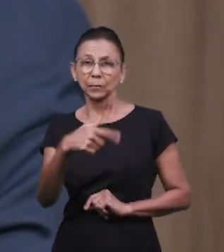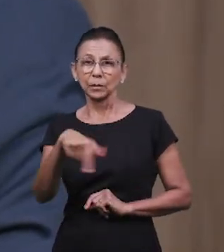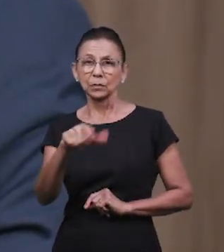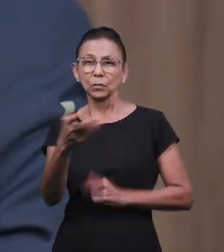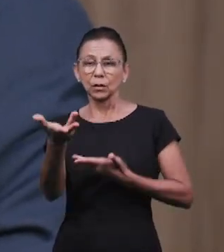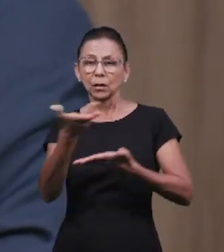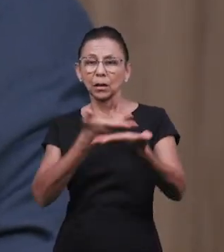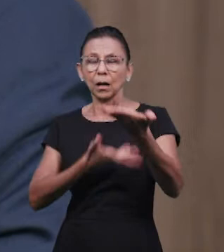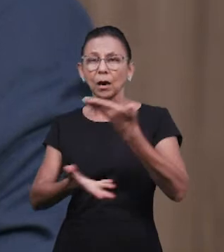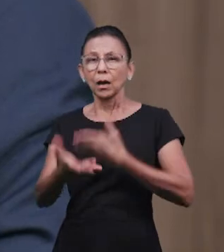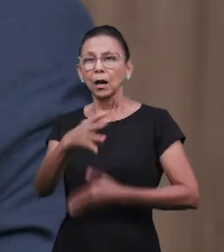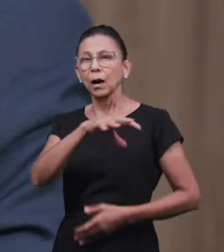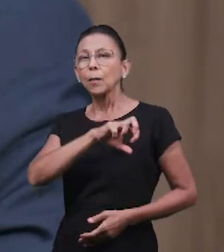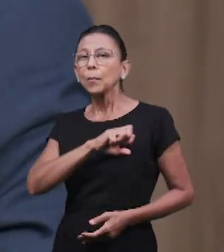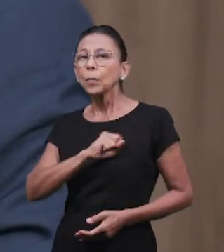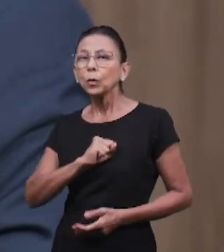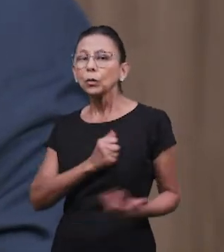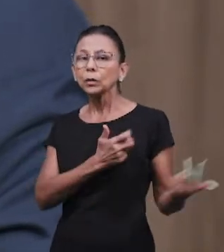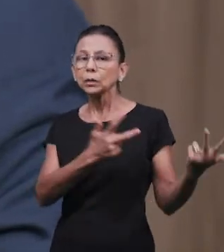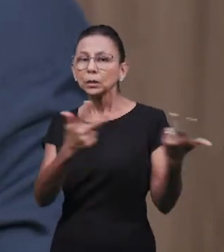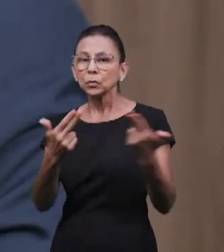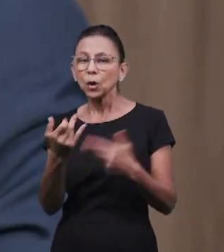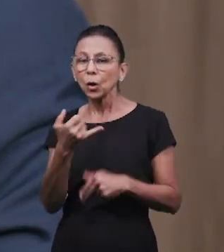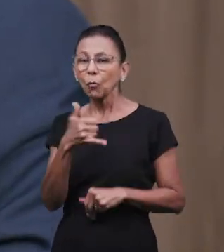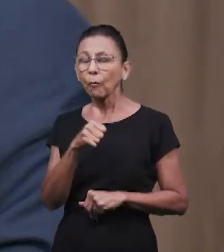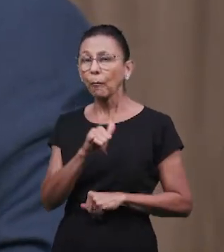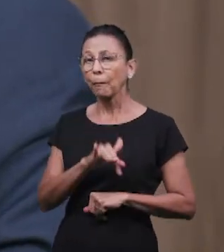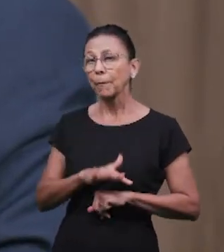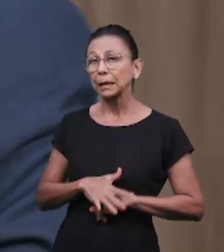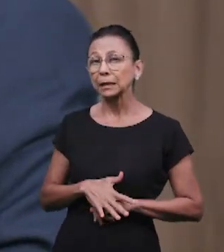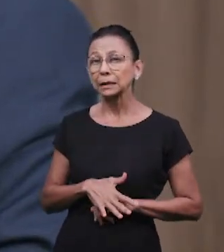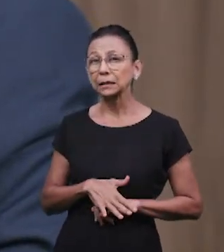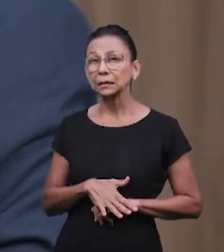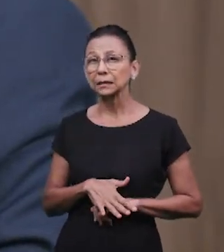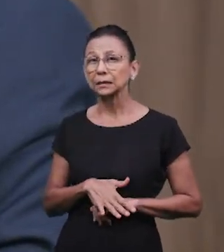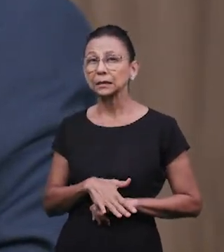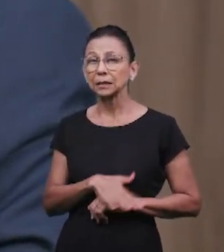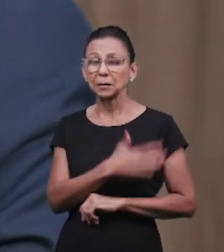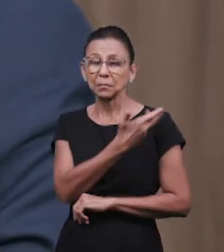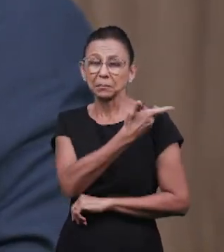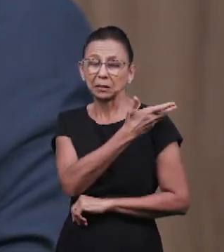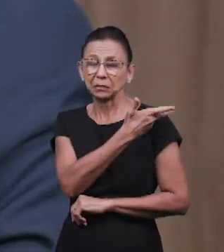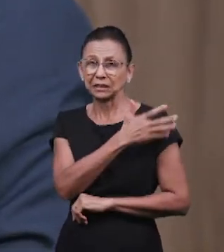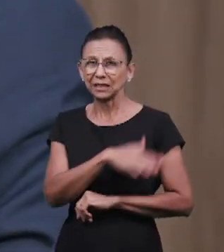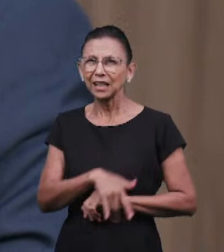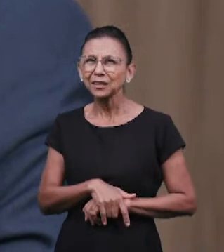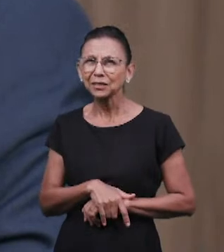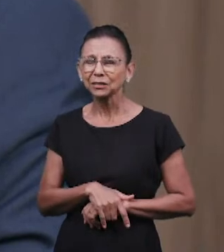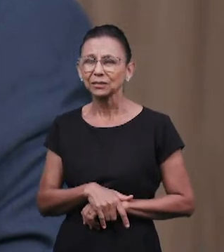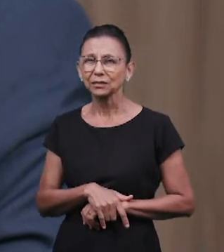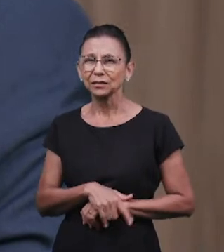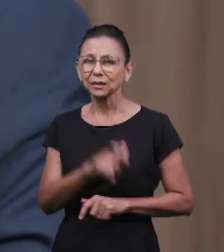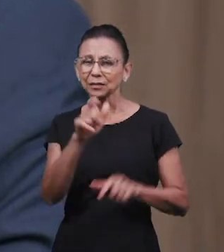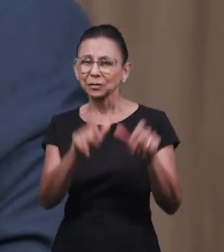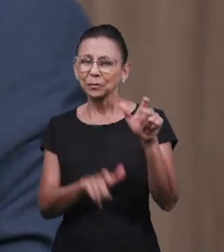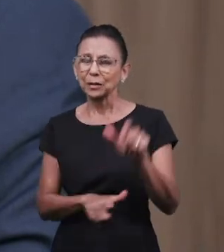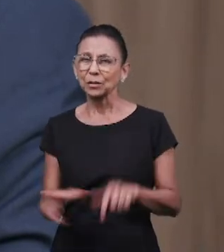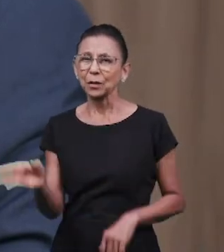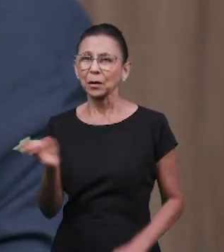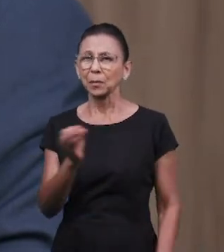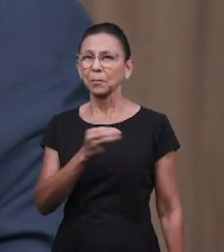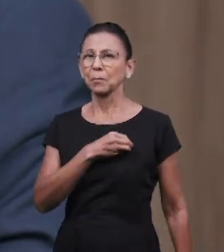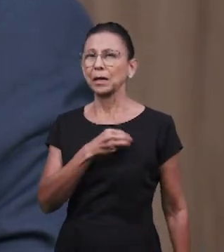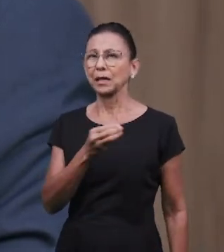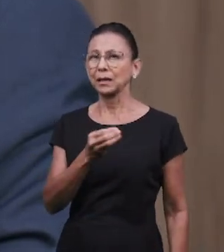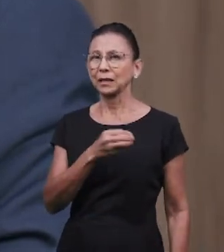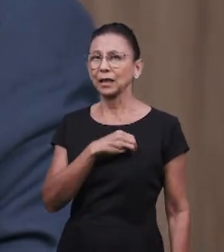fazeis. Mas se fazeis acepção de pessoas, cometeis pecado, sois redarguidos pela